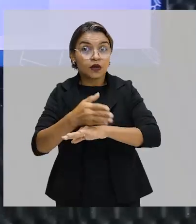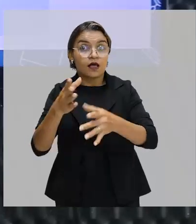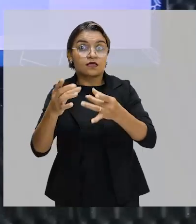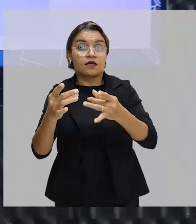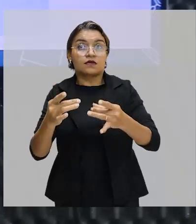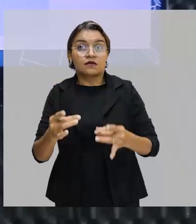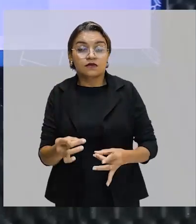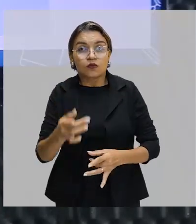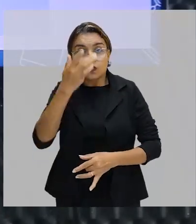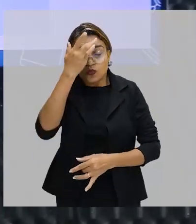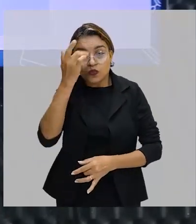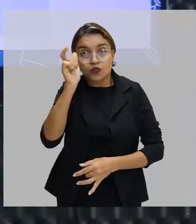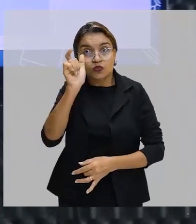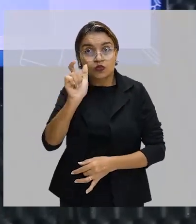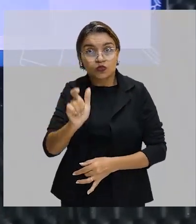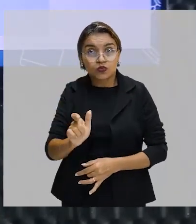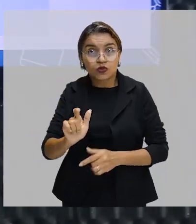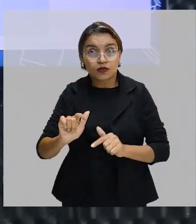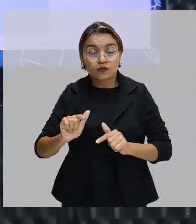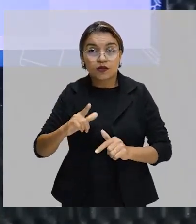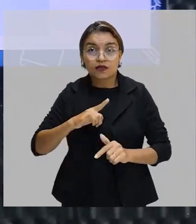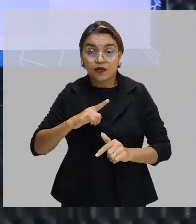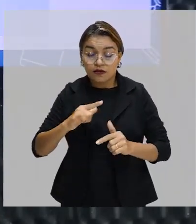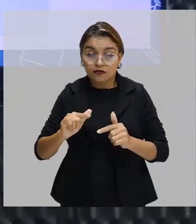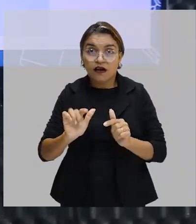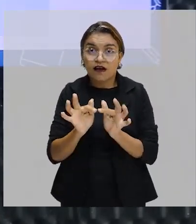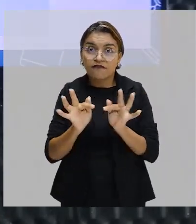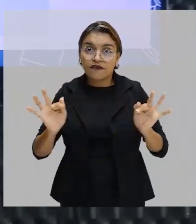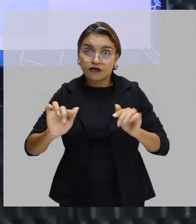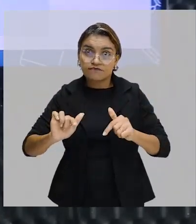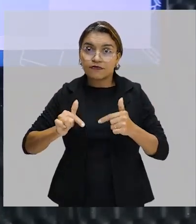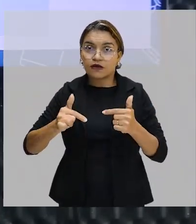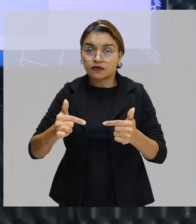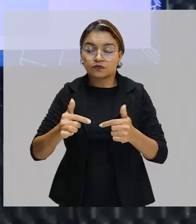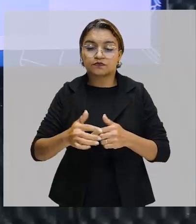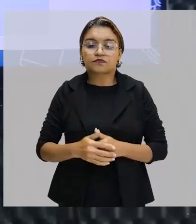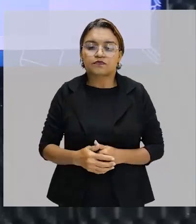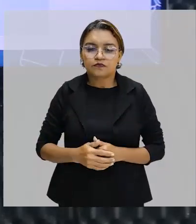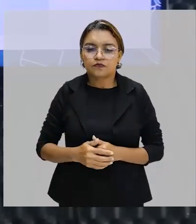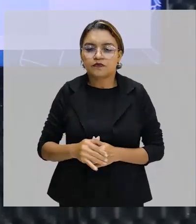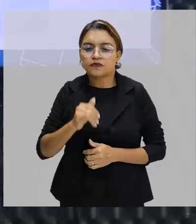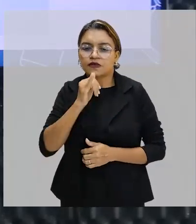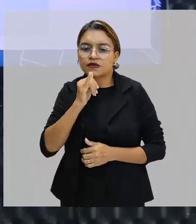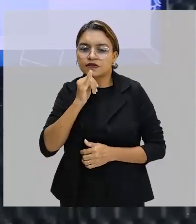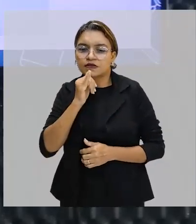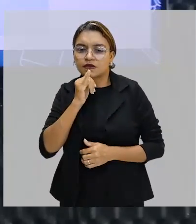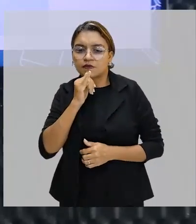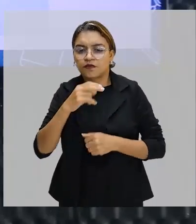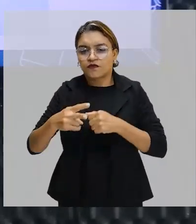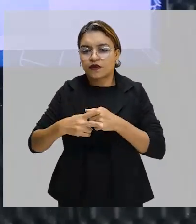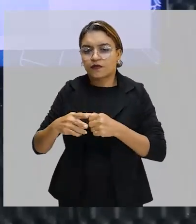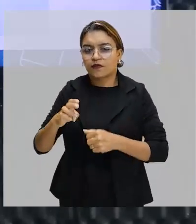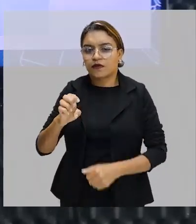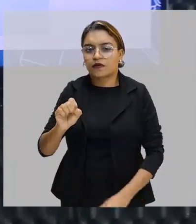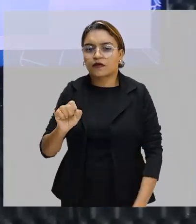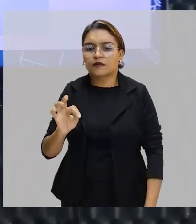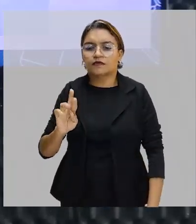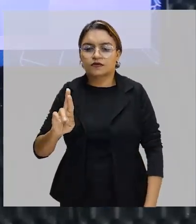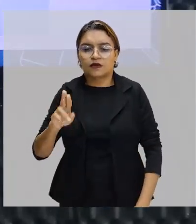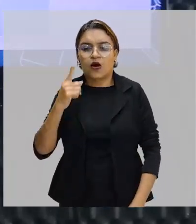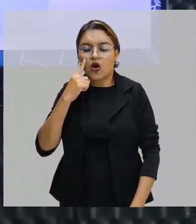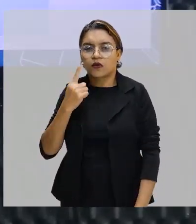descrição do sujeito dessas ações, tá bom? Agora, exemplos com o verbo estar. I'm tired.